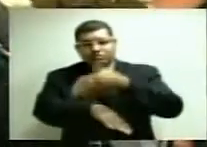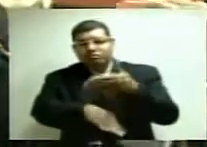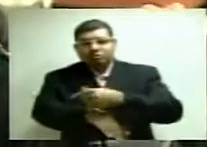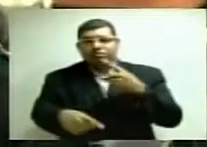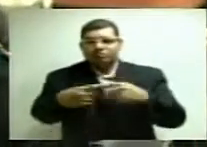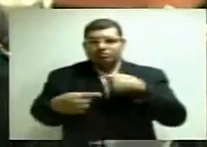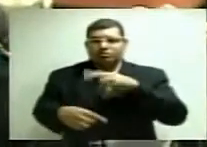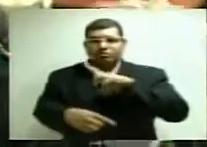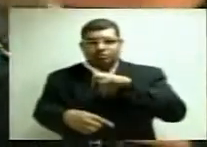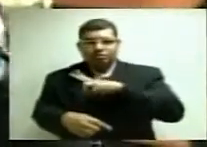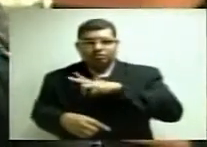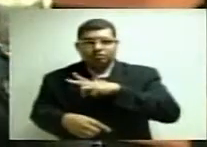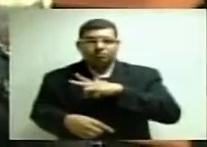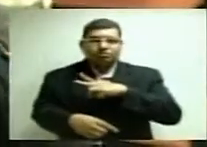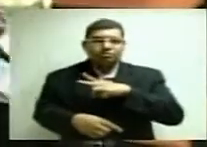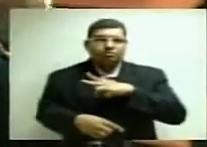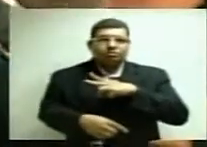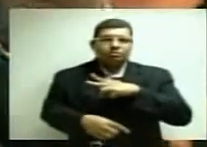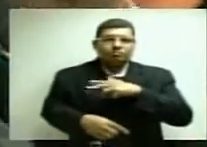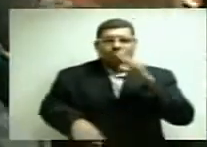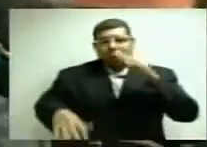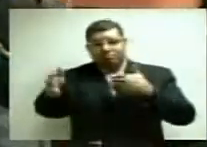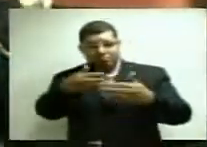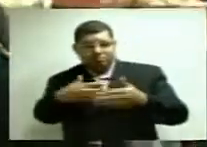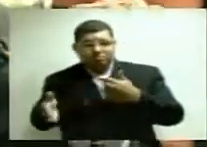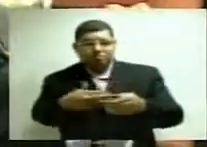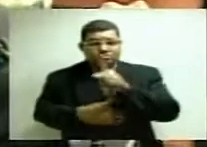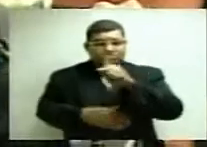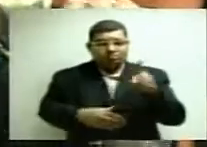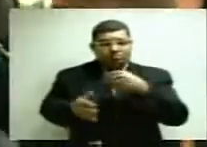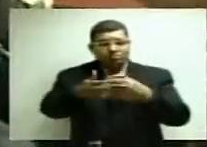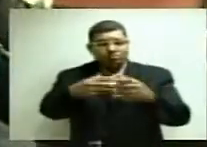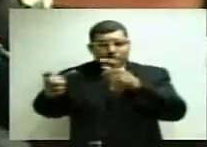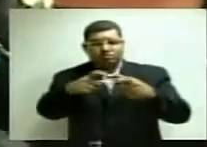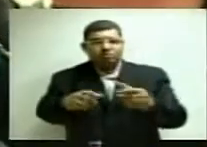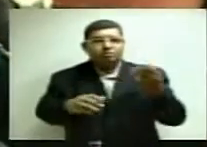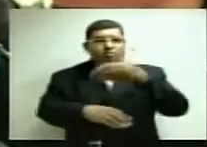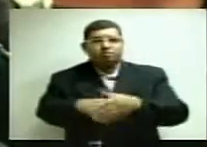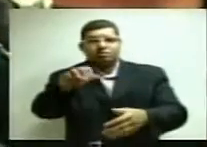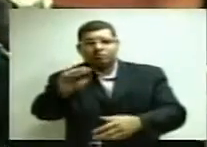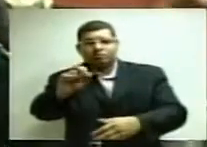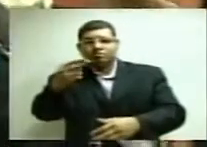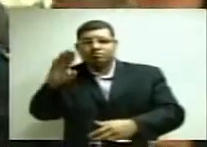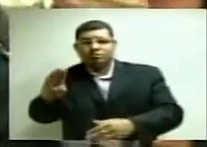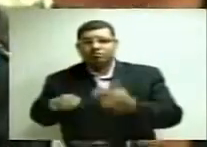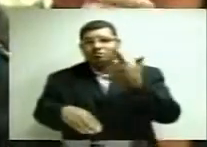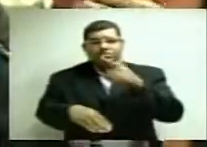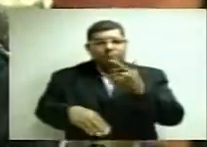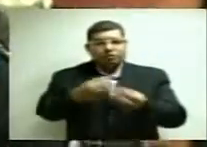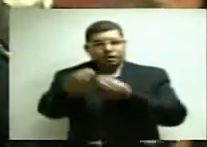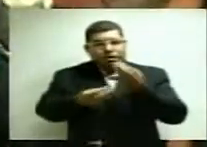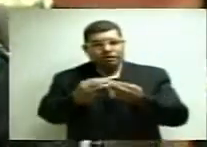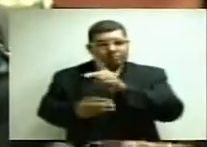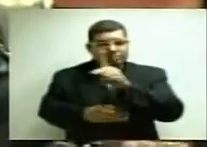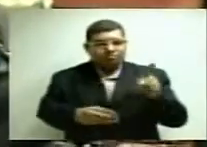eu particularmente considero o seguinte, deputado Marcelo, independente de quem seja o prefeito de qualquer cidade, partido A de partido B, não há condições